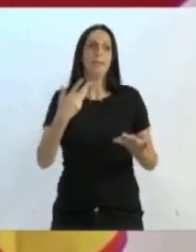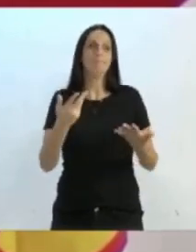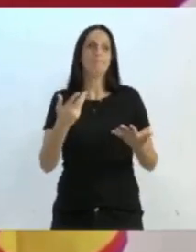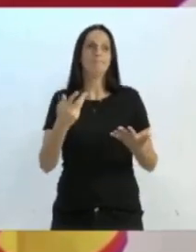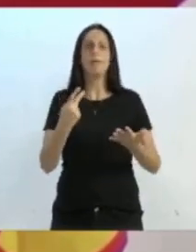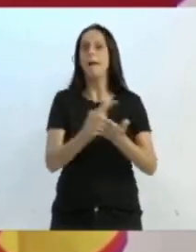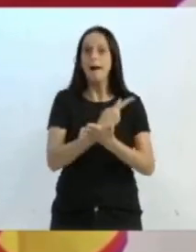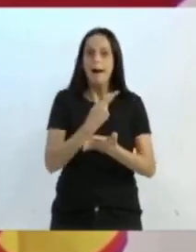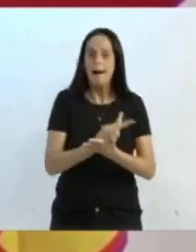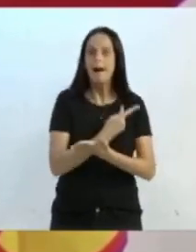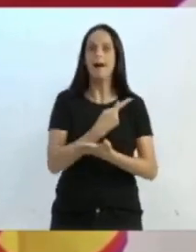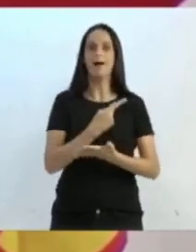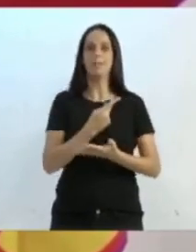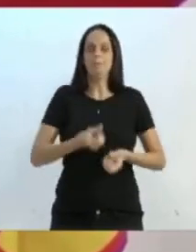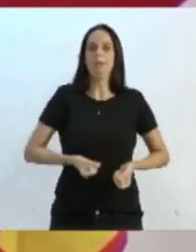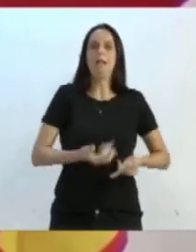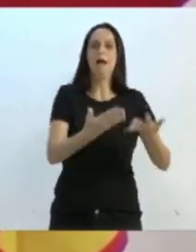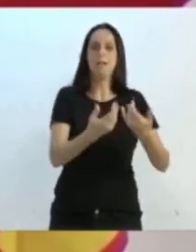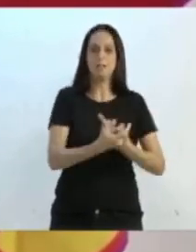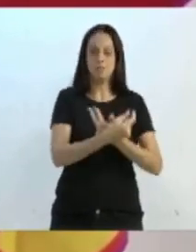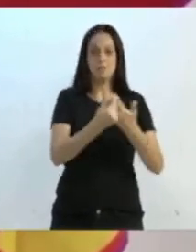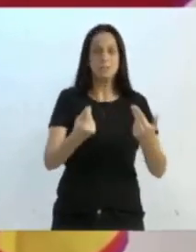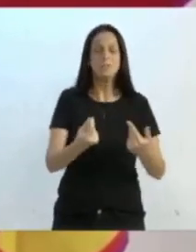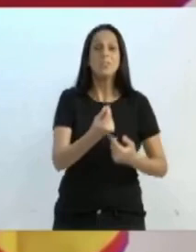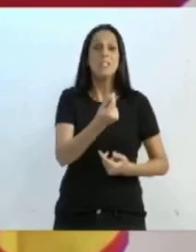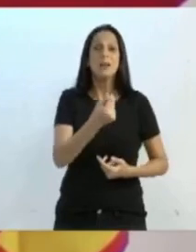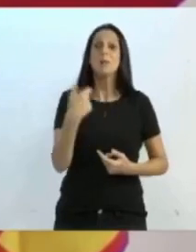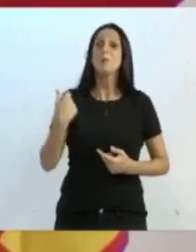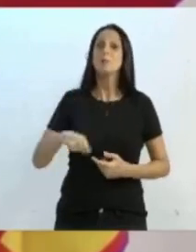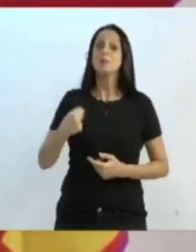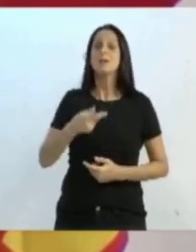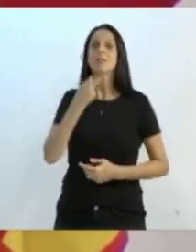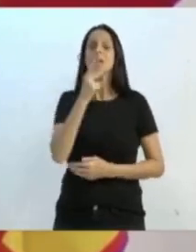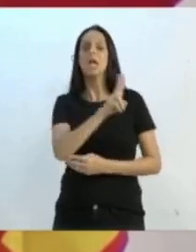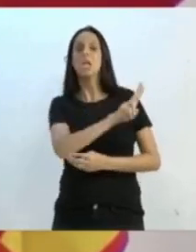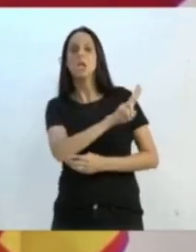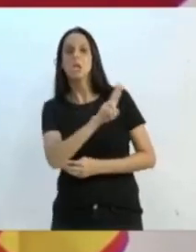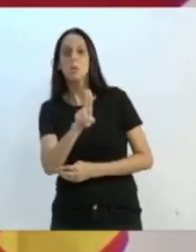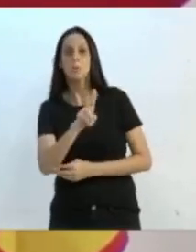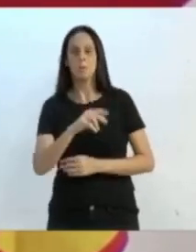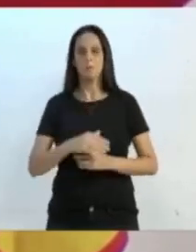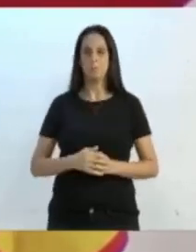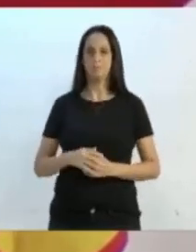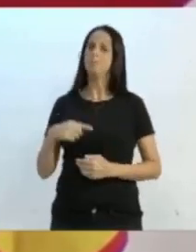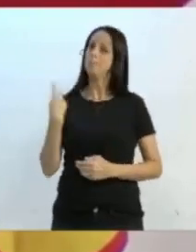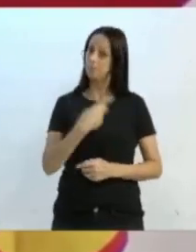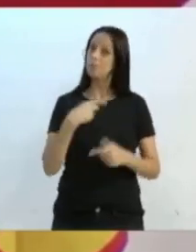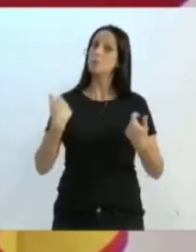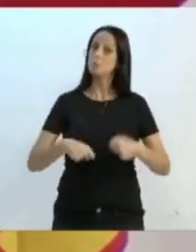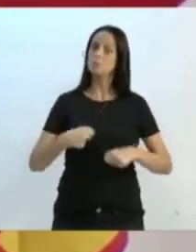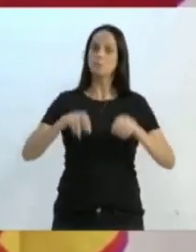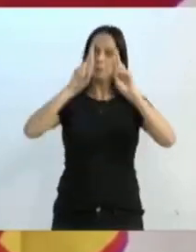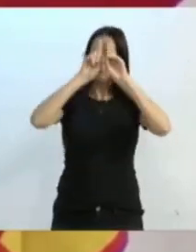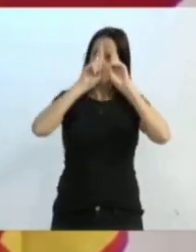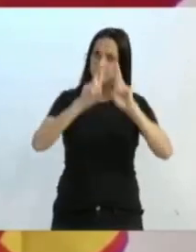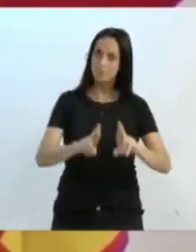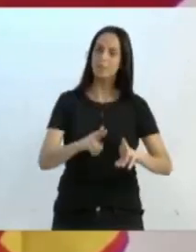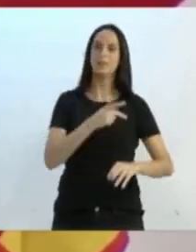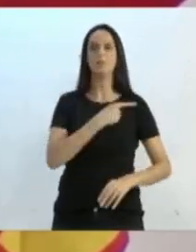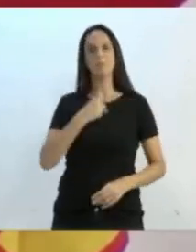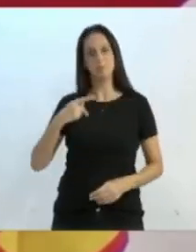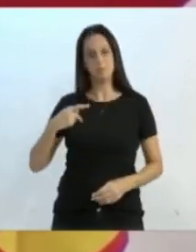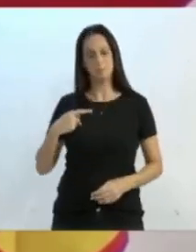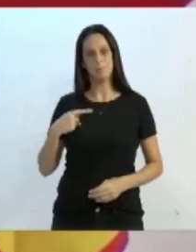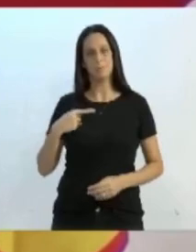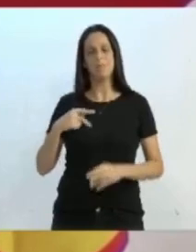na vala comum. E eu repito, as igrejas precisam ser respeitadas. Os pastores, sim, precisam ser respeitados. As igrejas